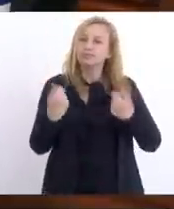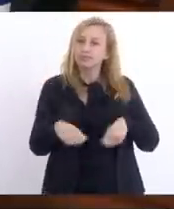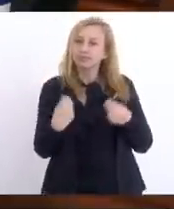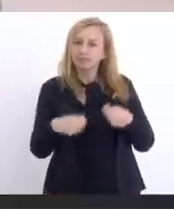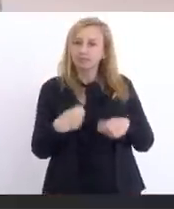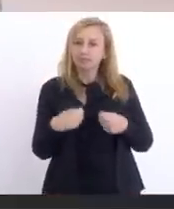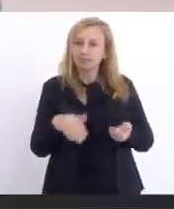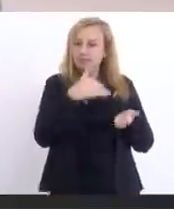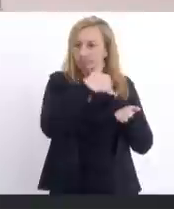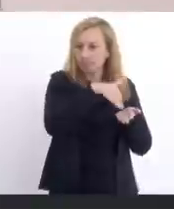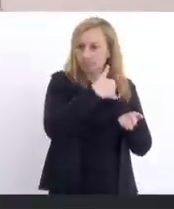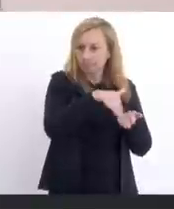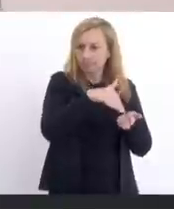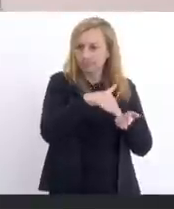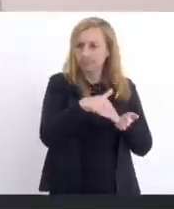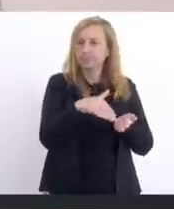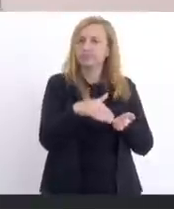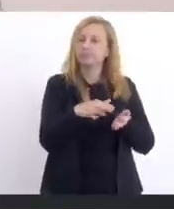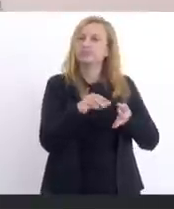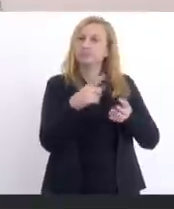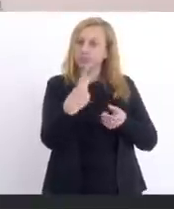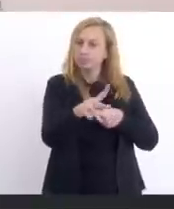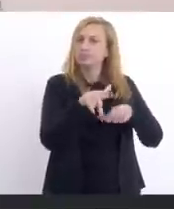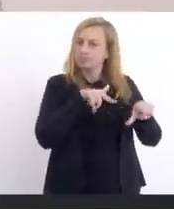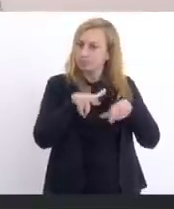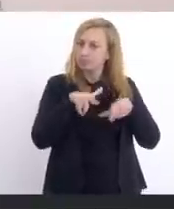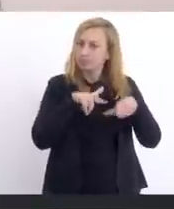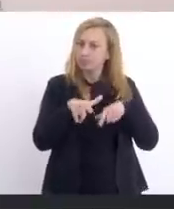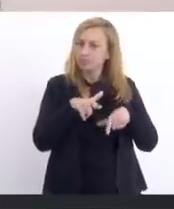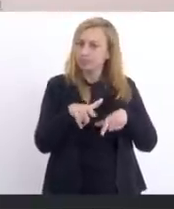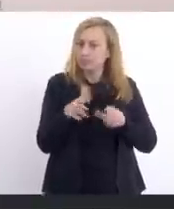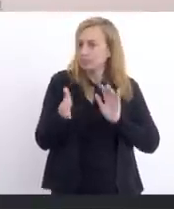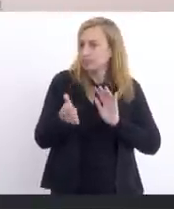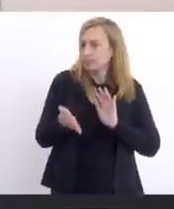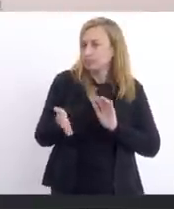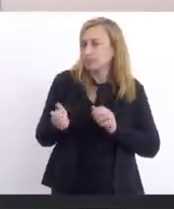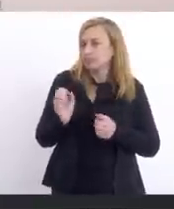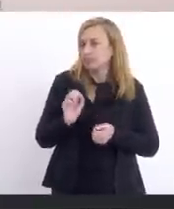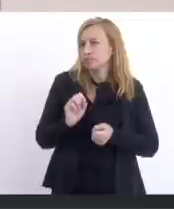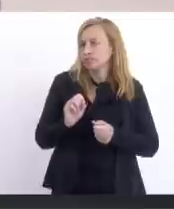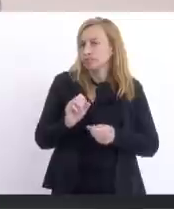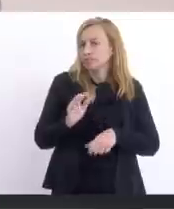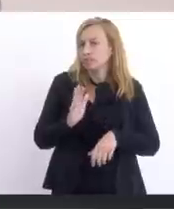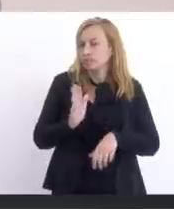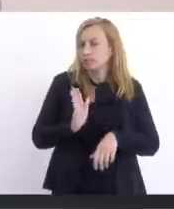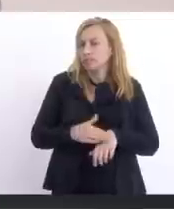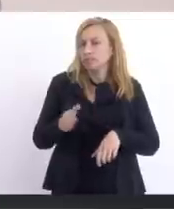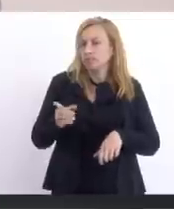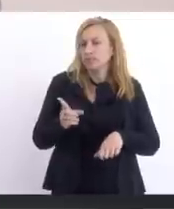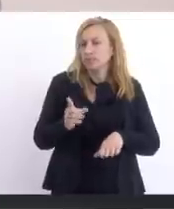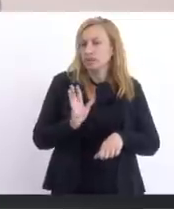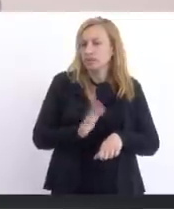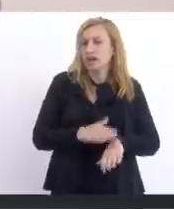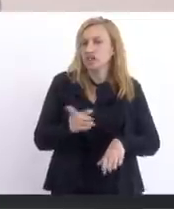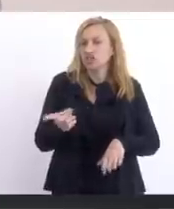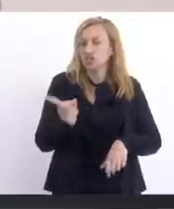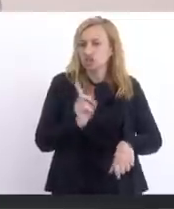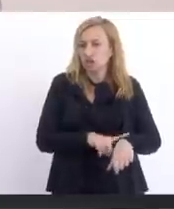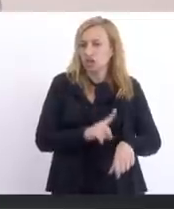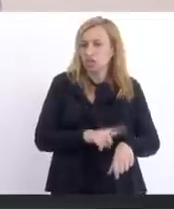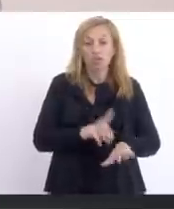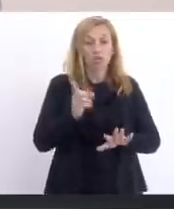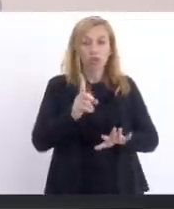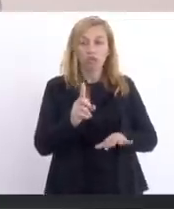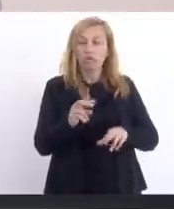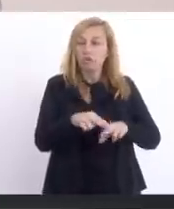que as secretarias façam os seus deveres de casa. Porque não adianta prorrogar, não é por conta da nova variante. Porque